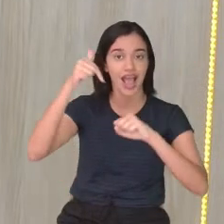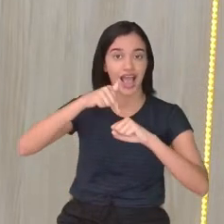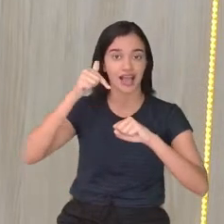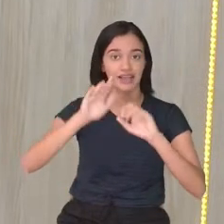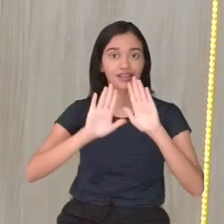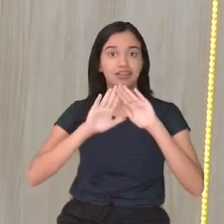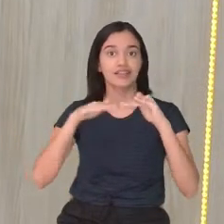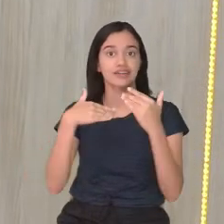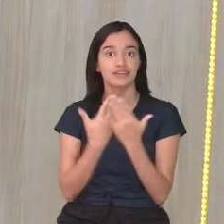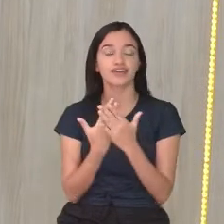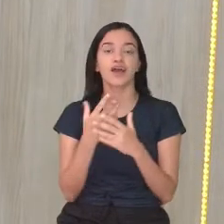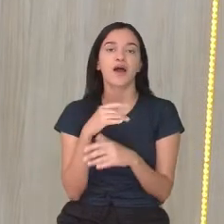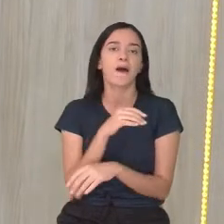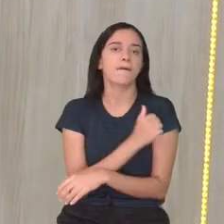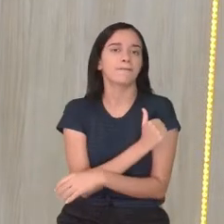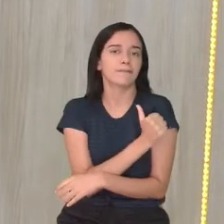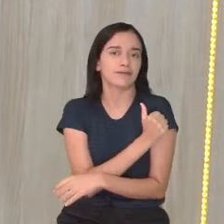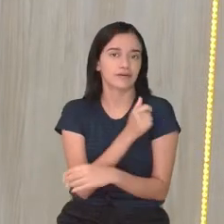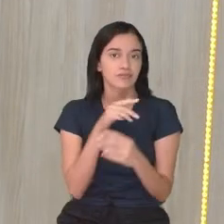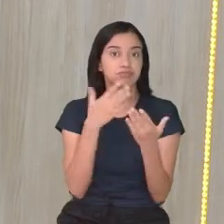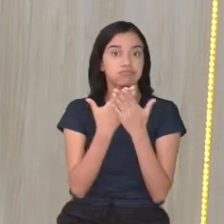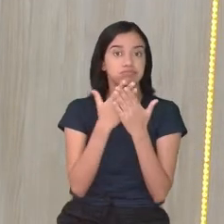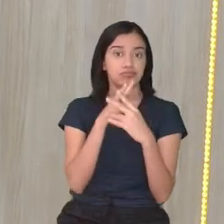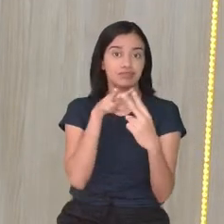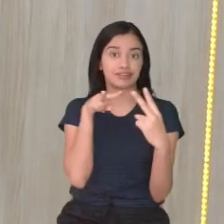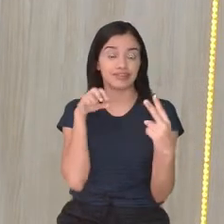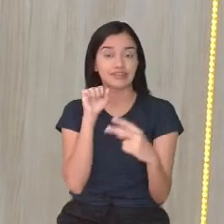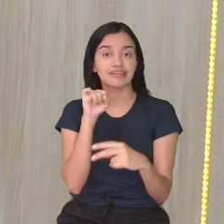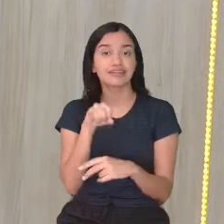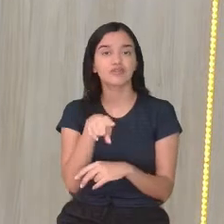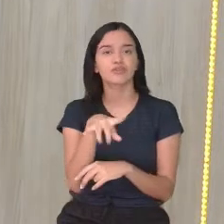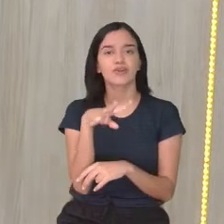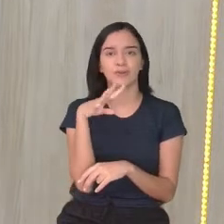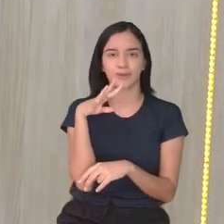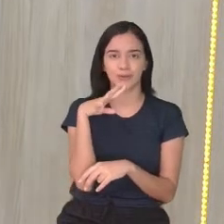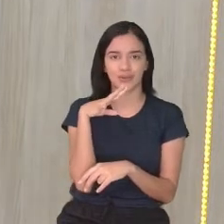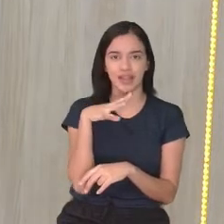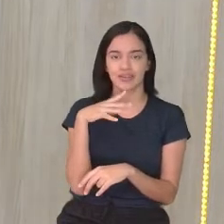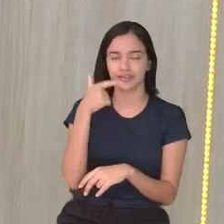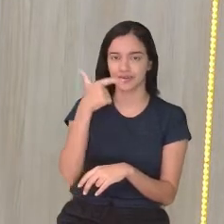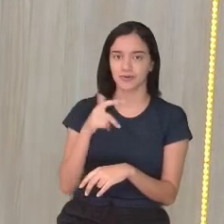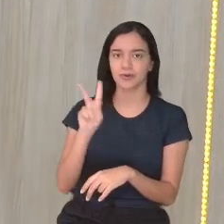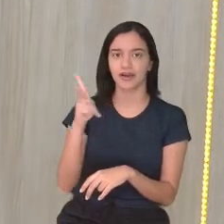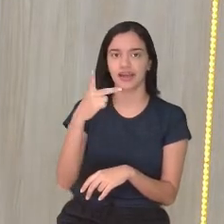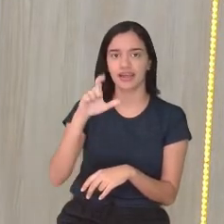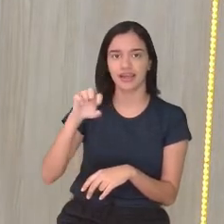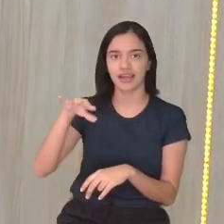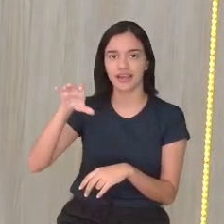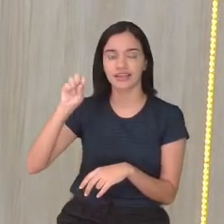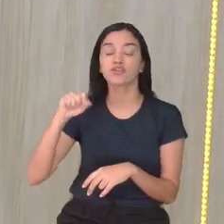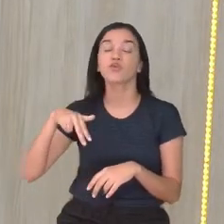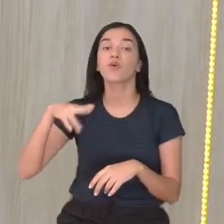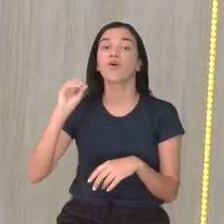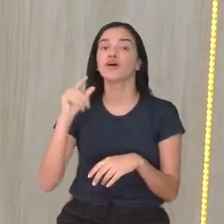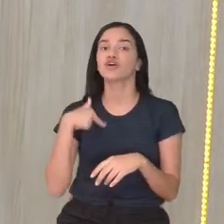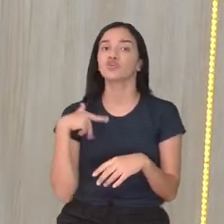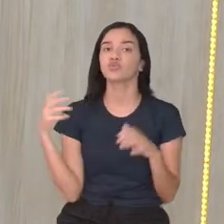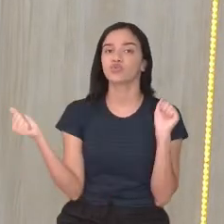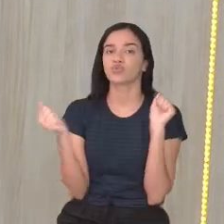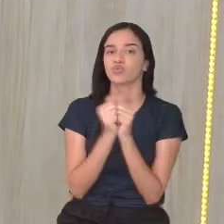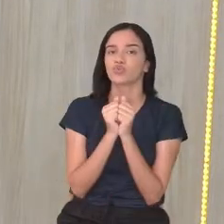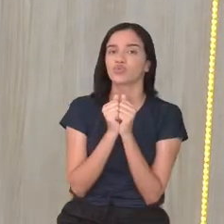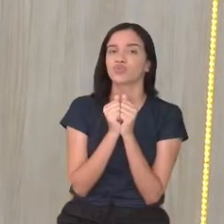Escola Municipal para Aulas Digitais. Se você ainda não me conhece, eu me chamo Heleno Júnior e estamos aqui juntos, né,